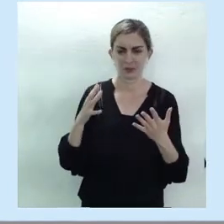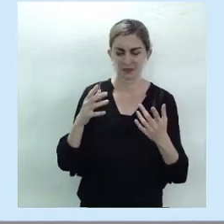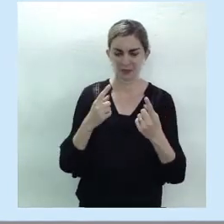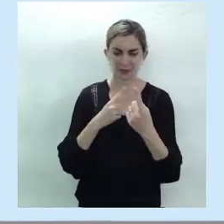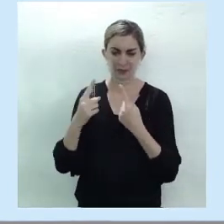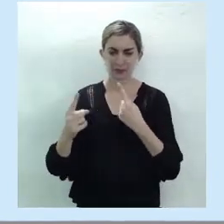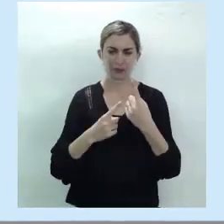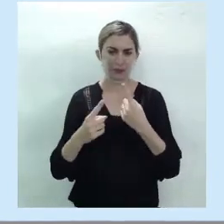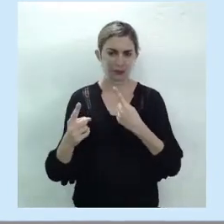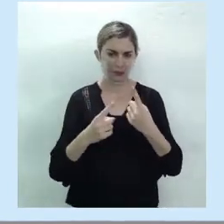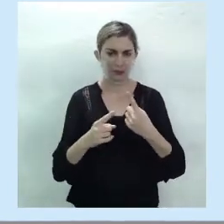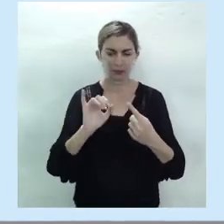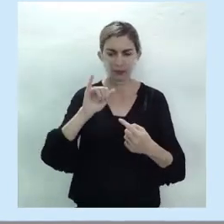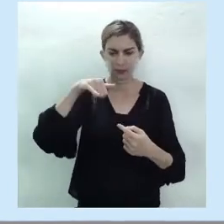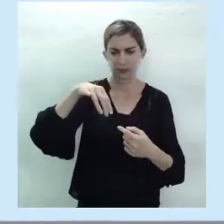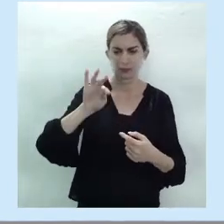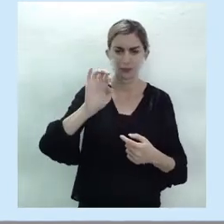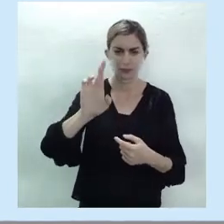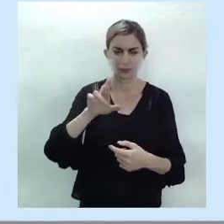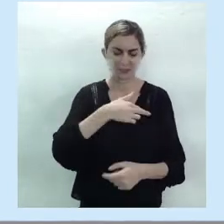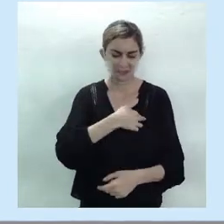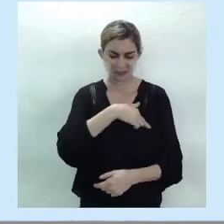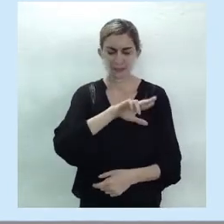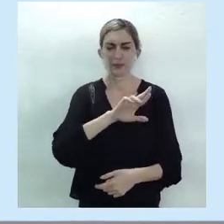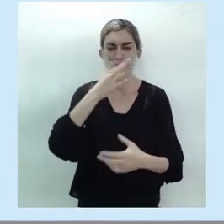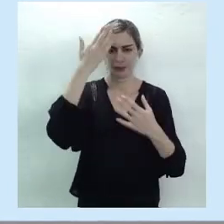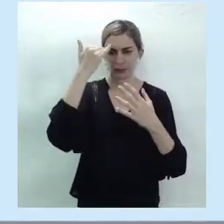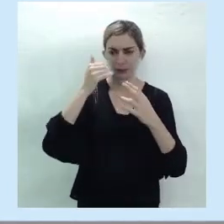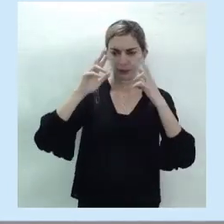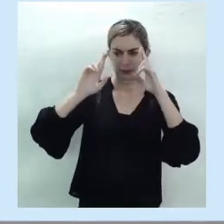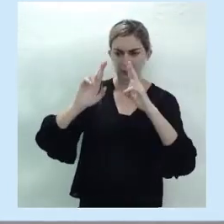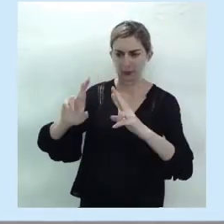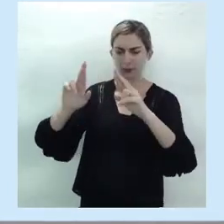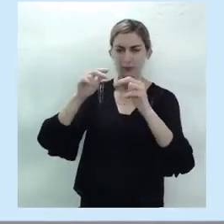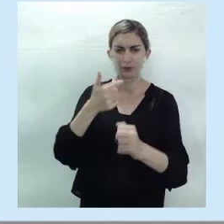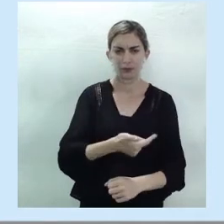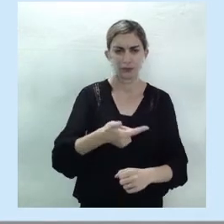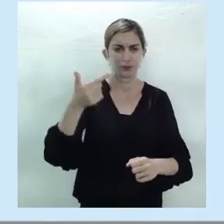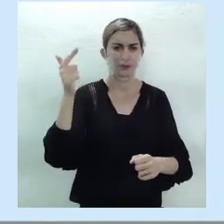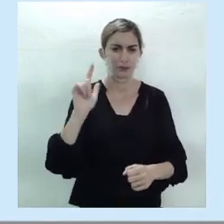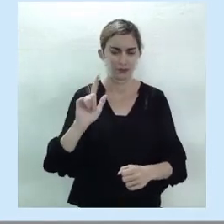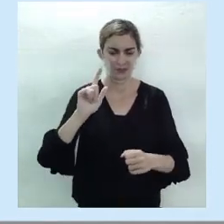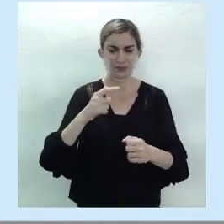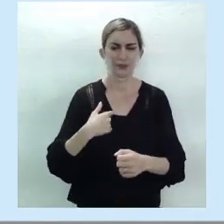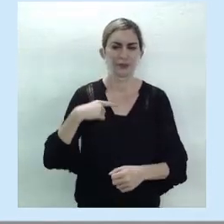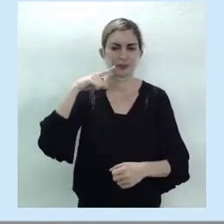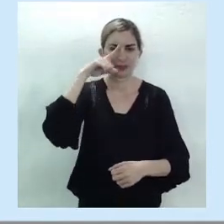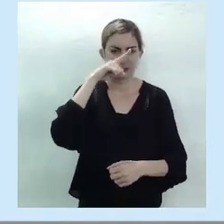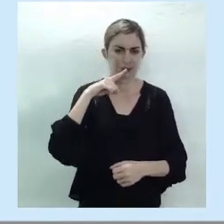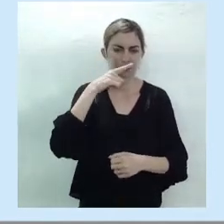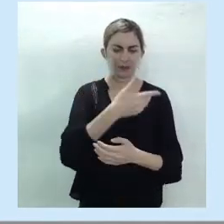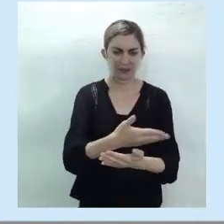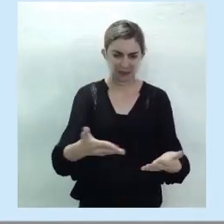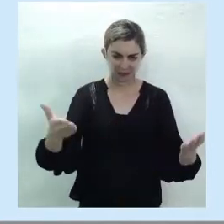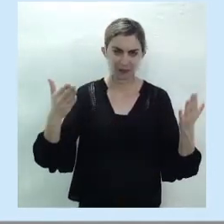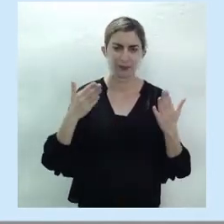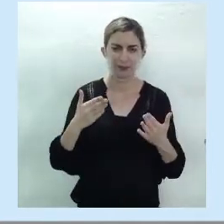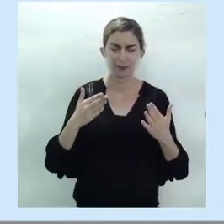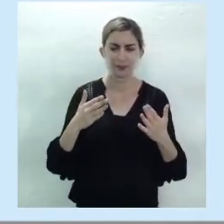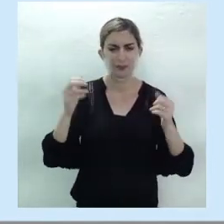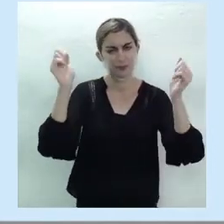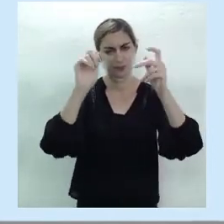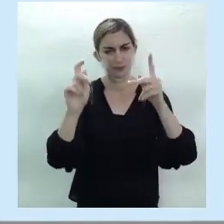o diálogo interreligioso, saber respeitar o outro. Então é um risco